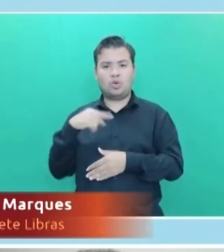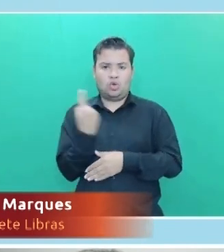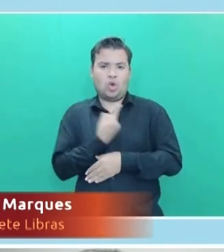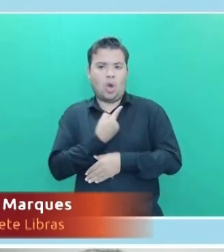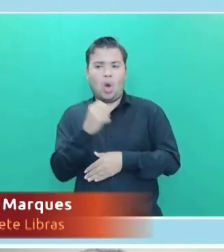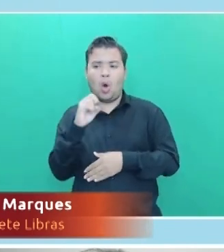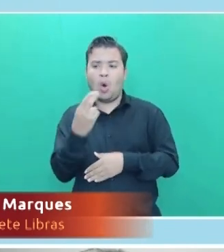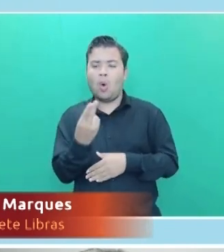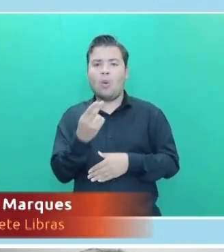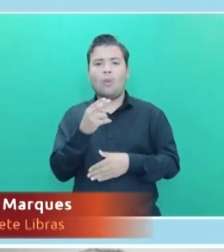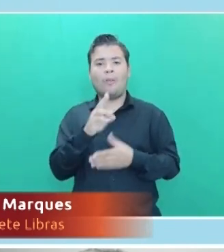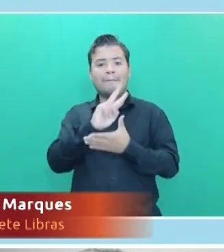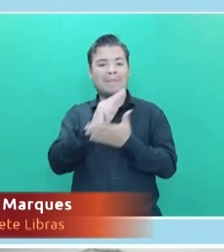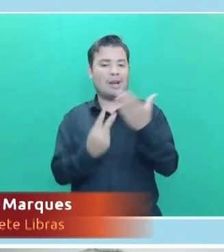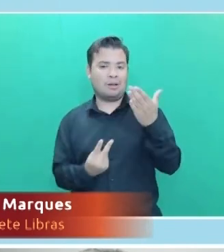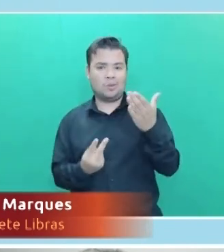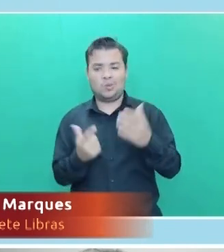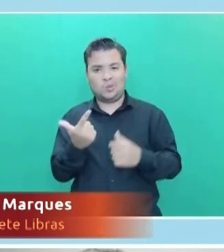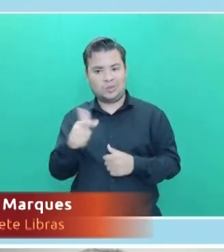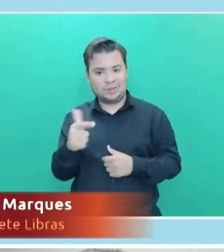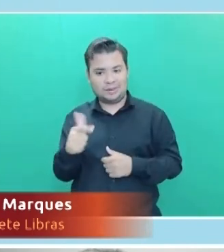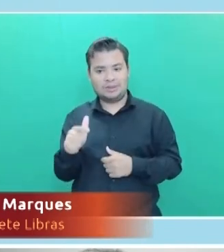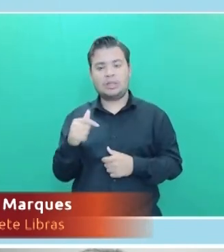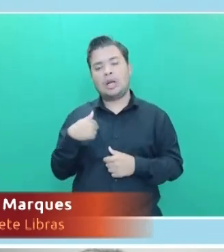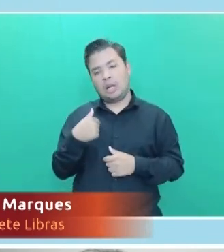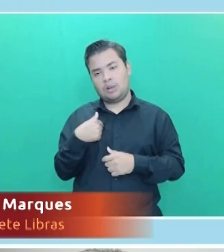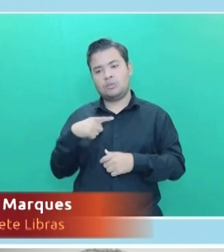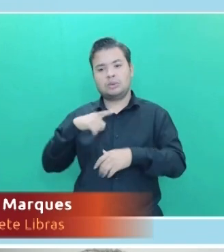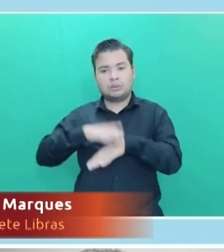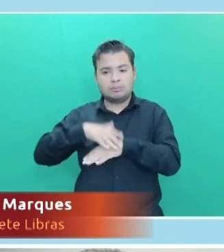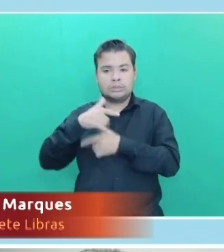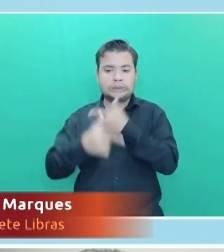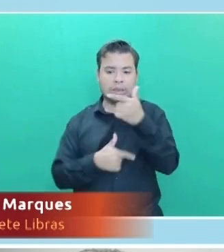tem. Então, estou aí colaborando com